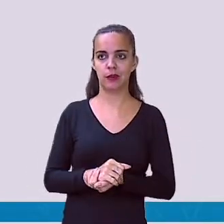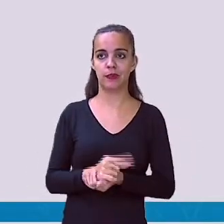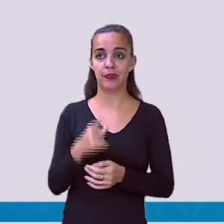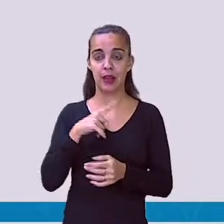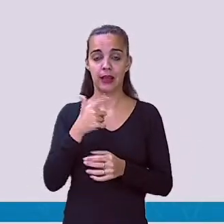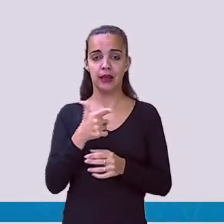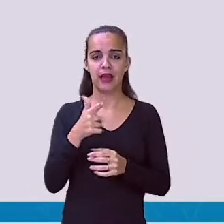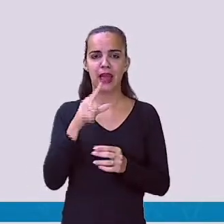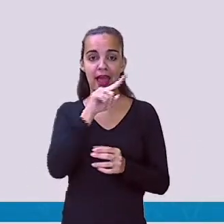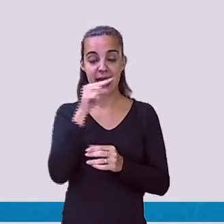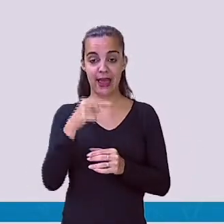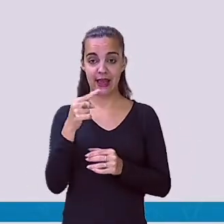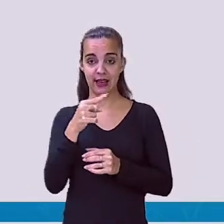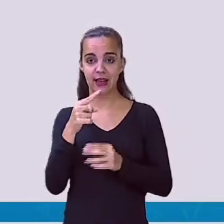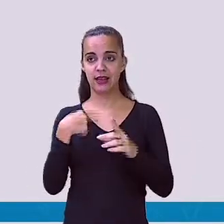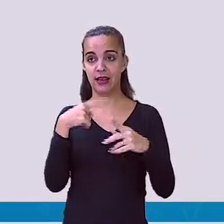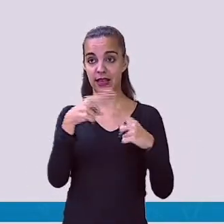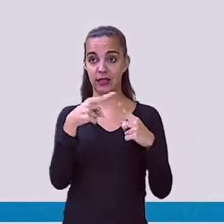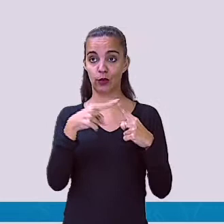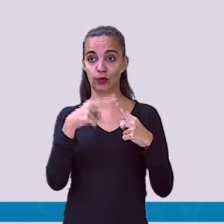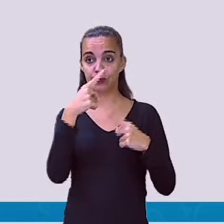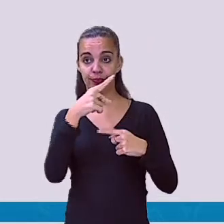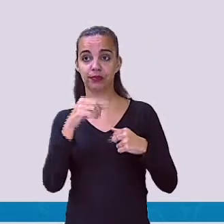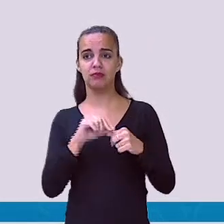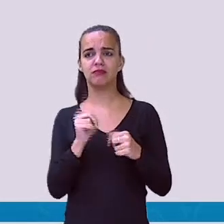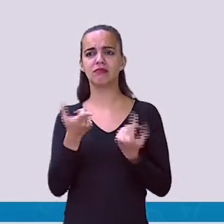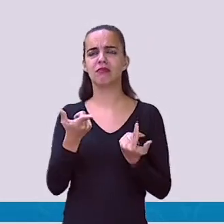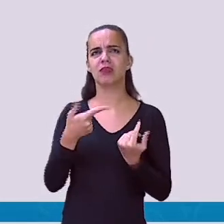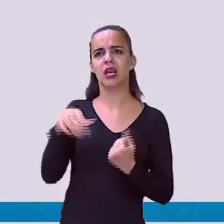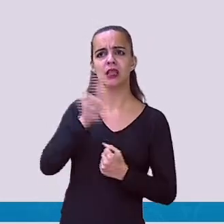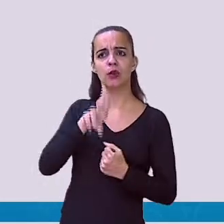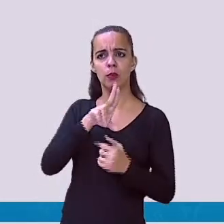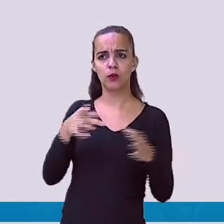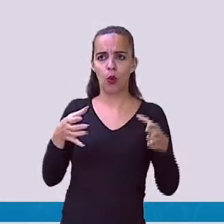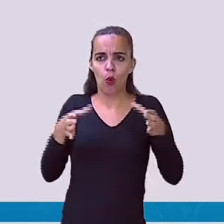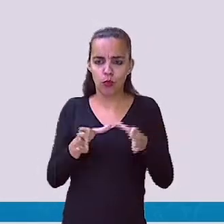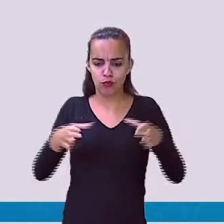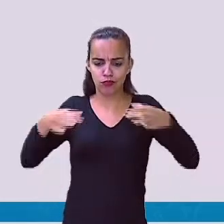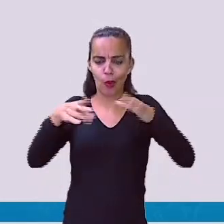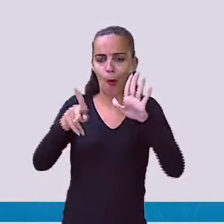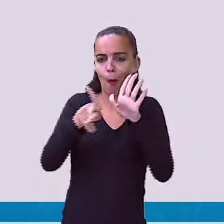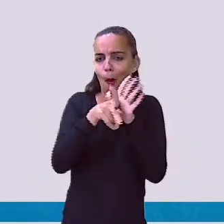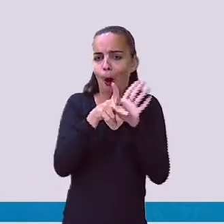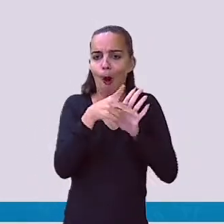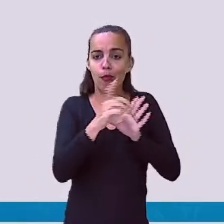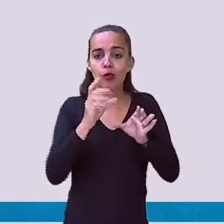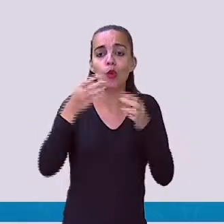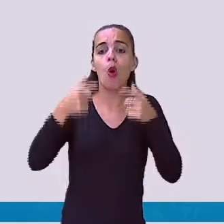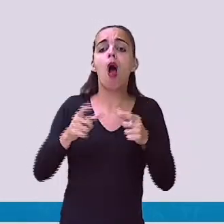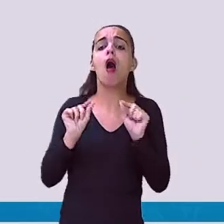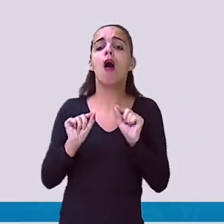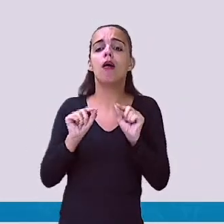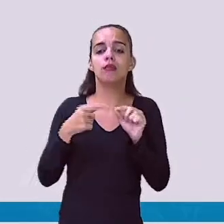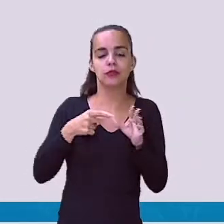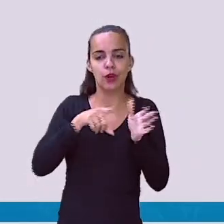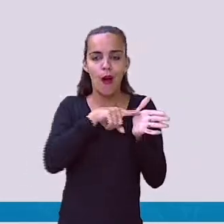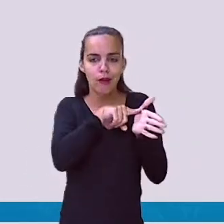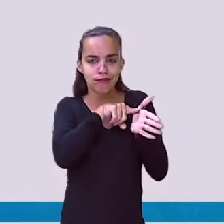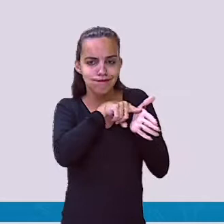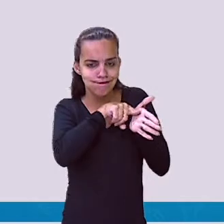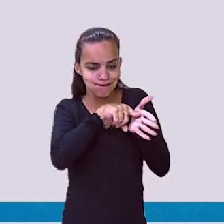exemplo, tem uma centrífuga utilizada em laboratório de análises clínicas